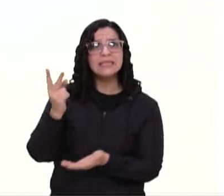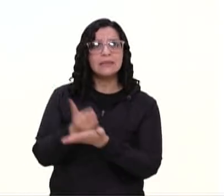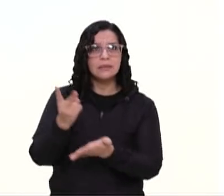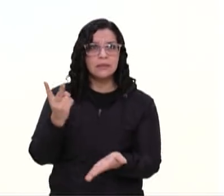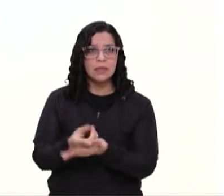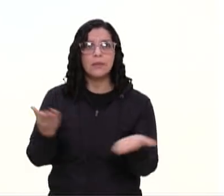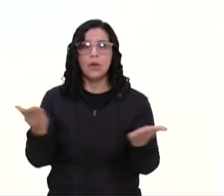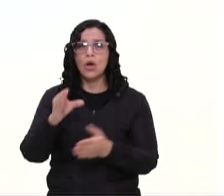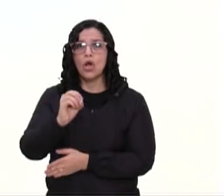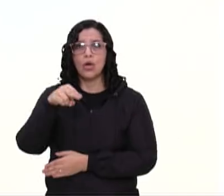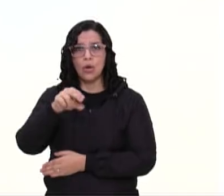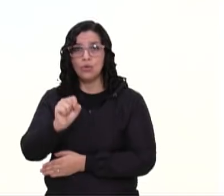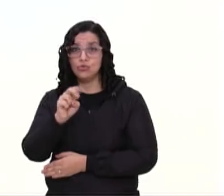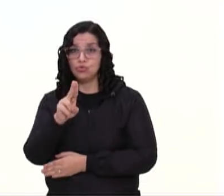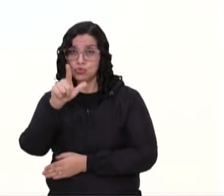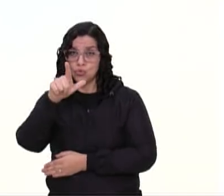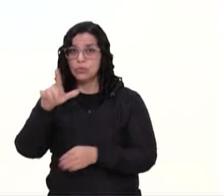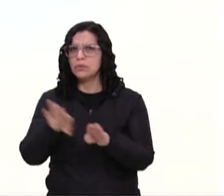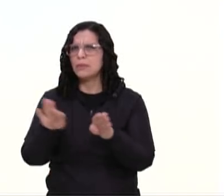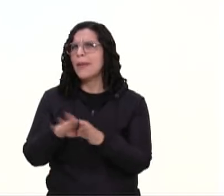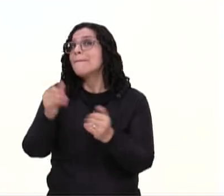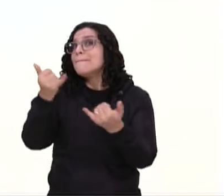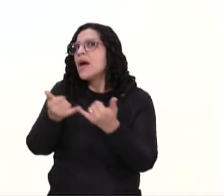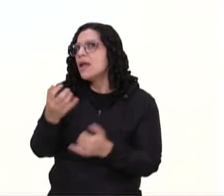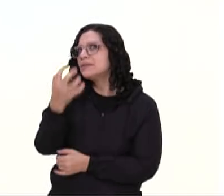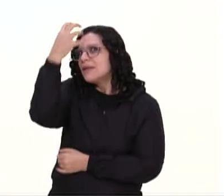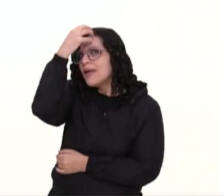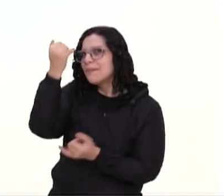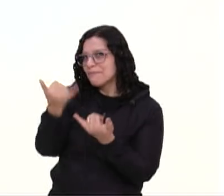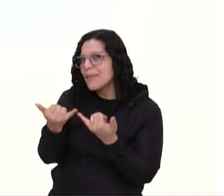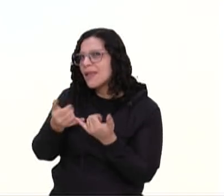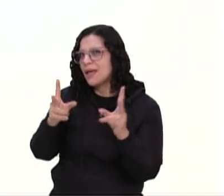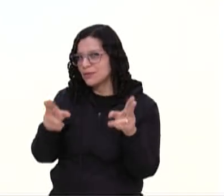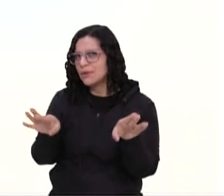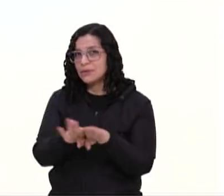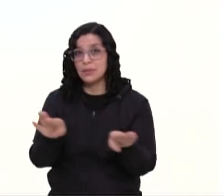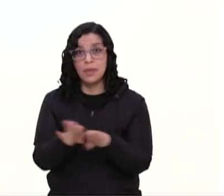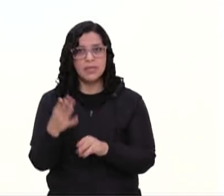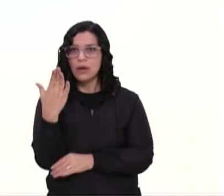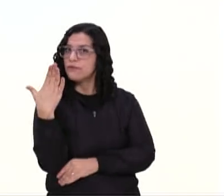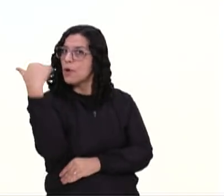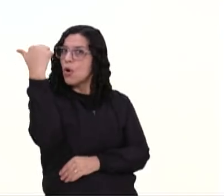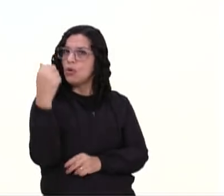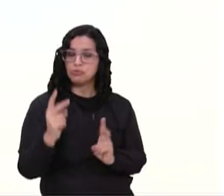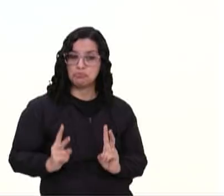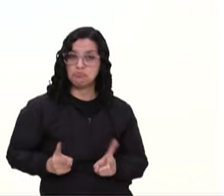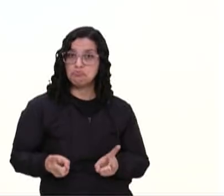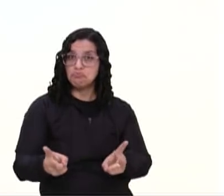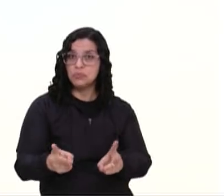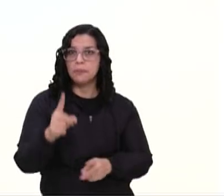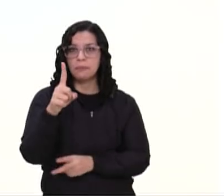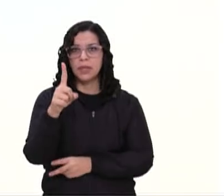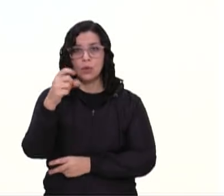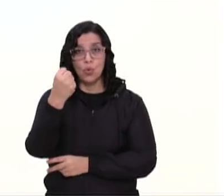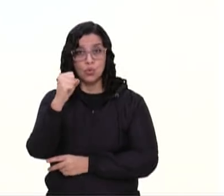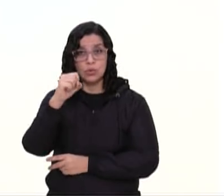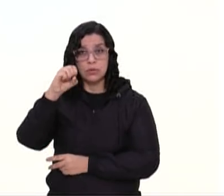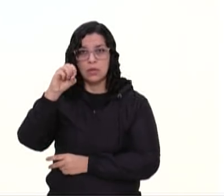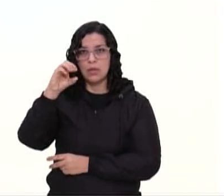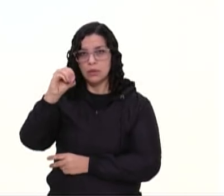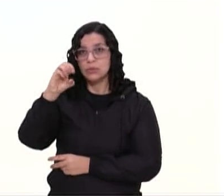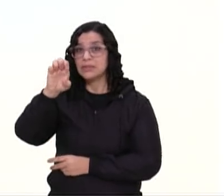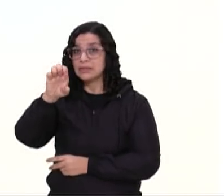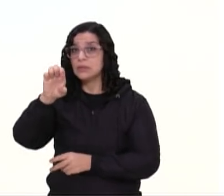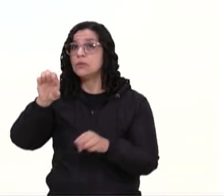para a vida inteira. Isso não é já quase uma monarquia? Mas com a fama dele continuando, em 1805 ele chama um novo